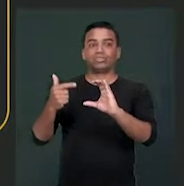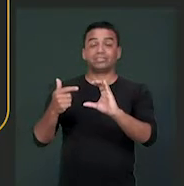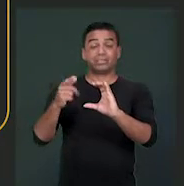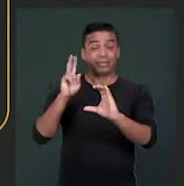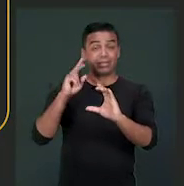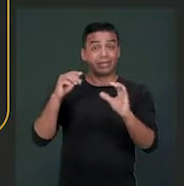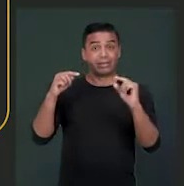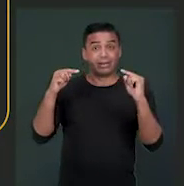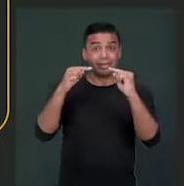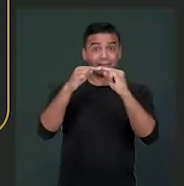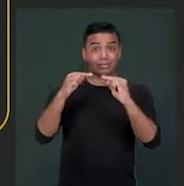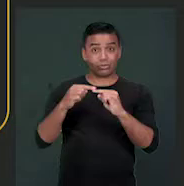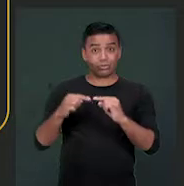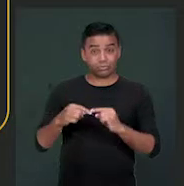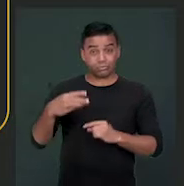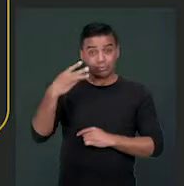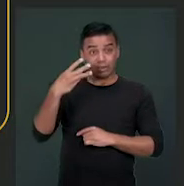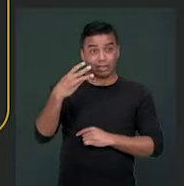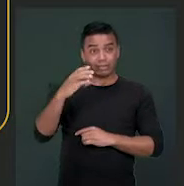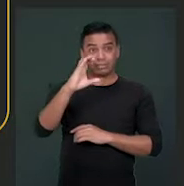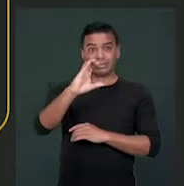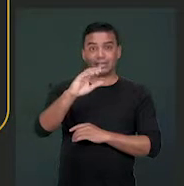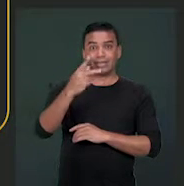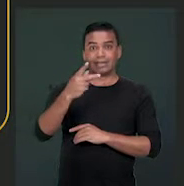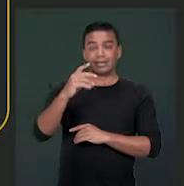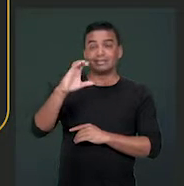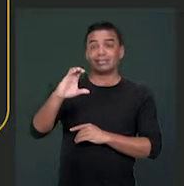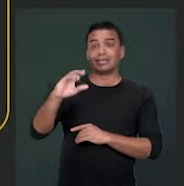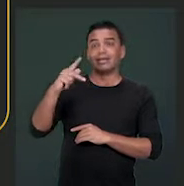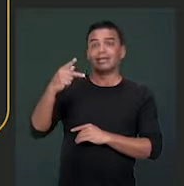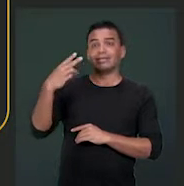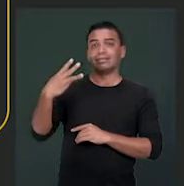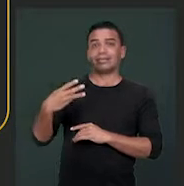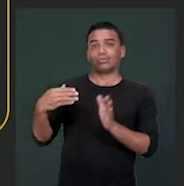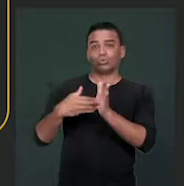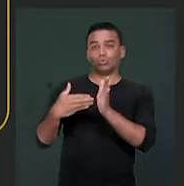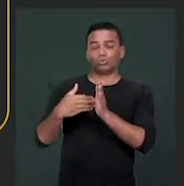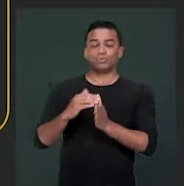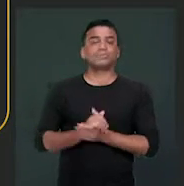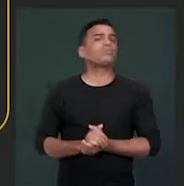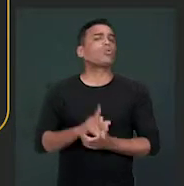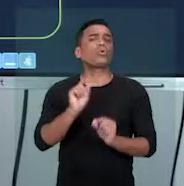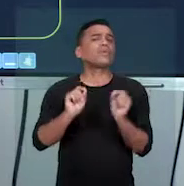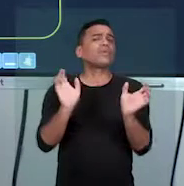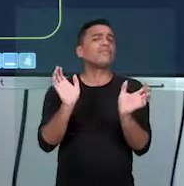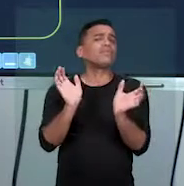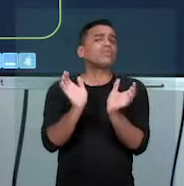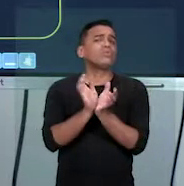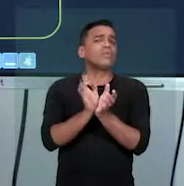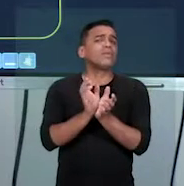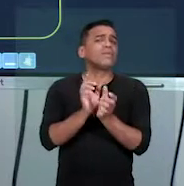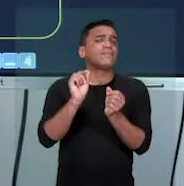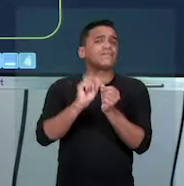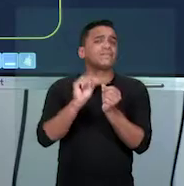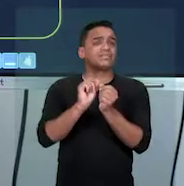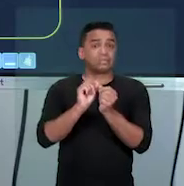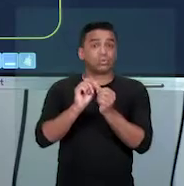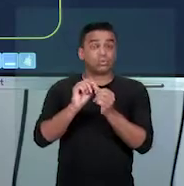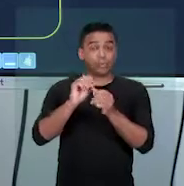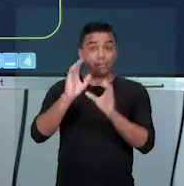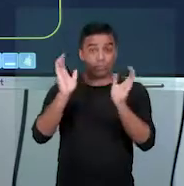3 ligações, CH, CH3. Então, o que que eu fiz aqui? Determinei quem era a minha